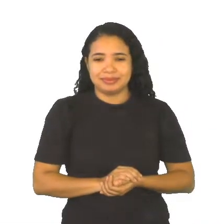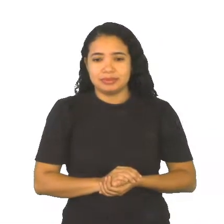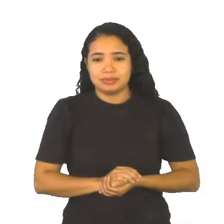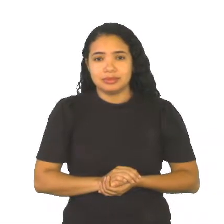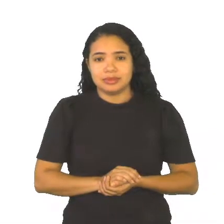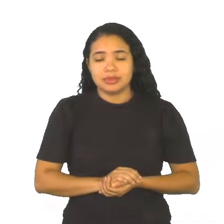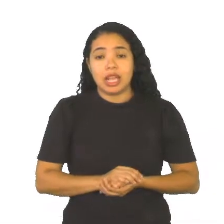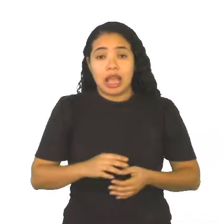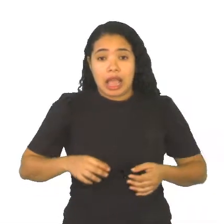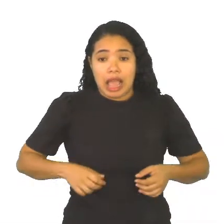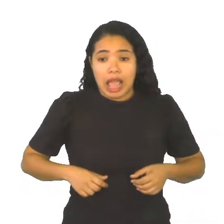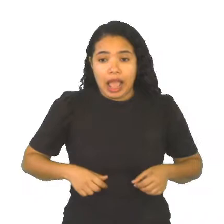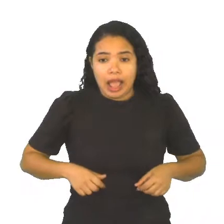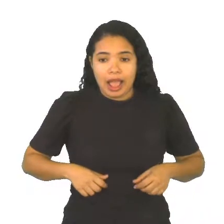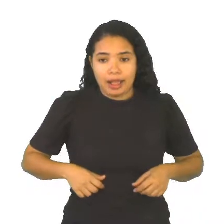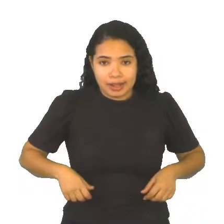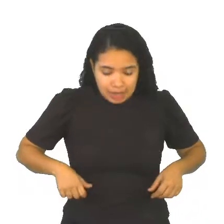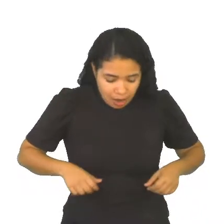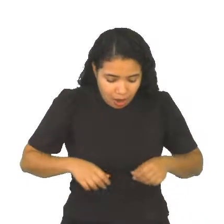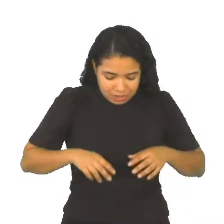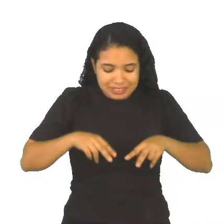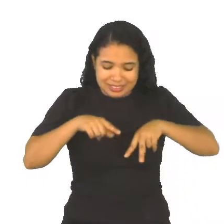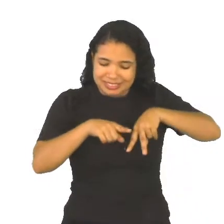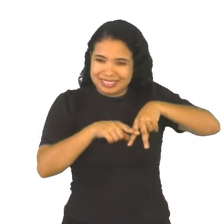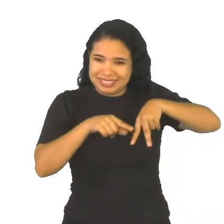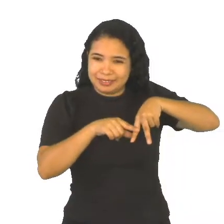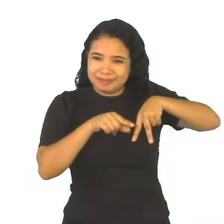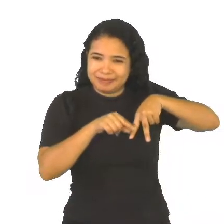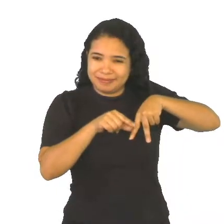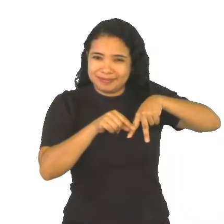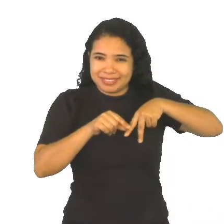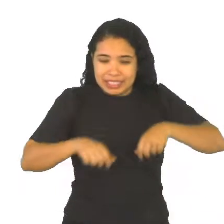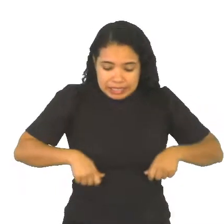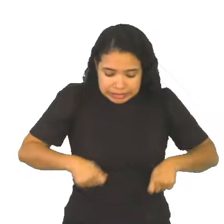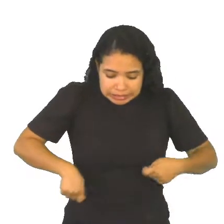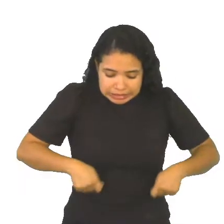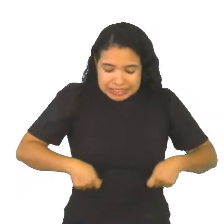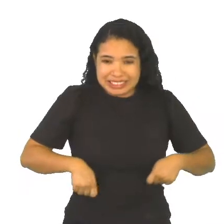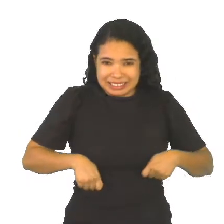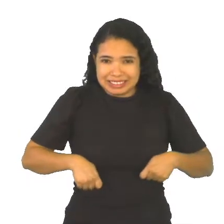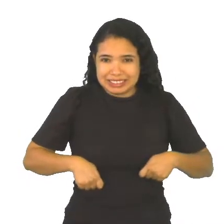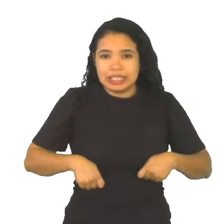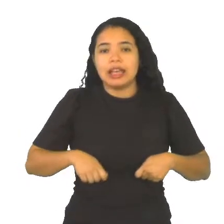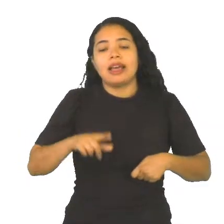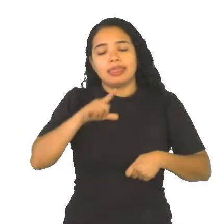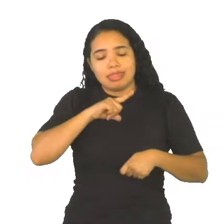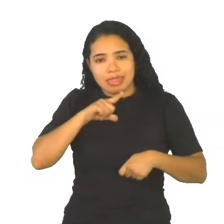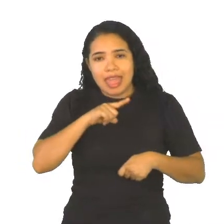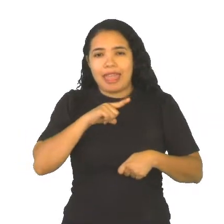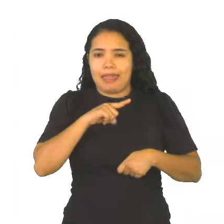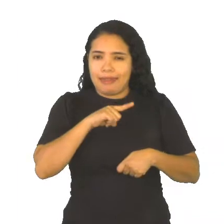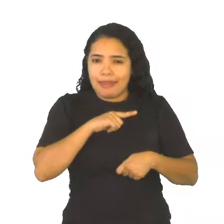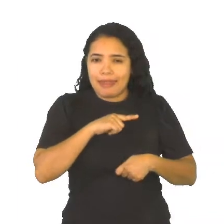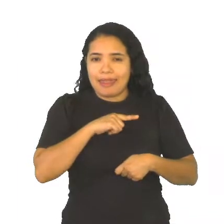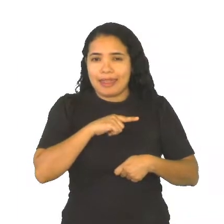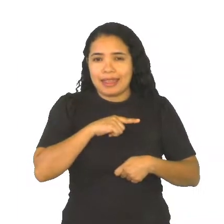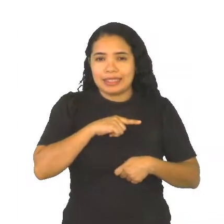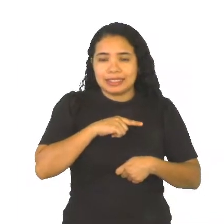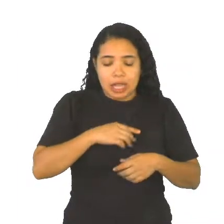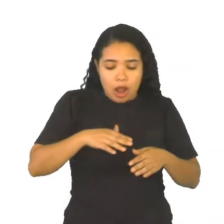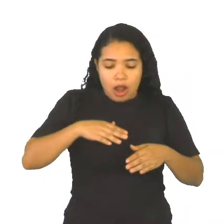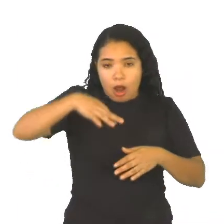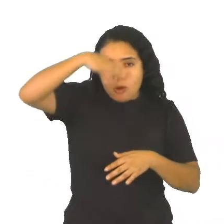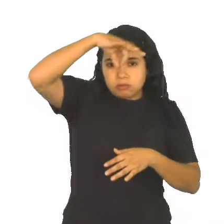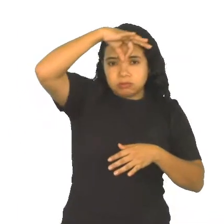A calça jeans, depois que você usa bastante tempo, ela também vai criar uma colônia de bactérias, tá? Na região da frente, na região